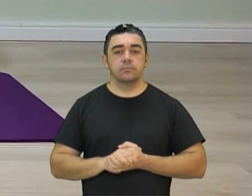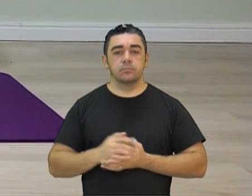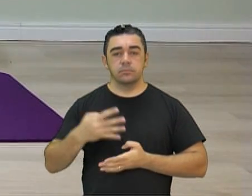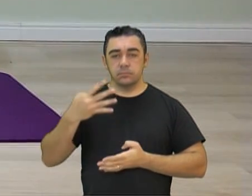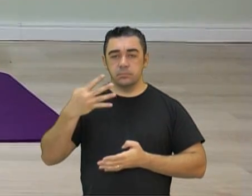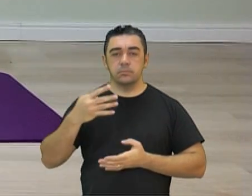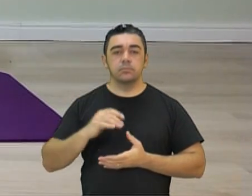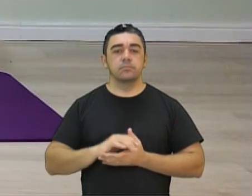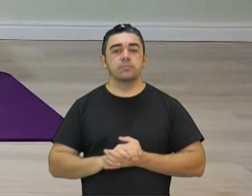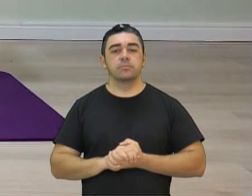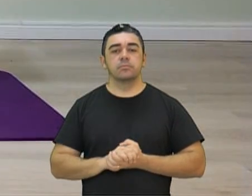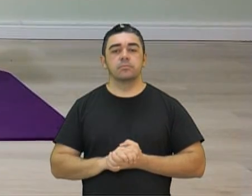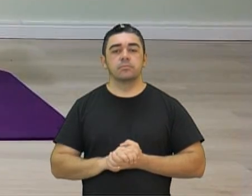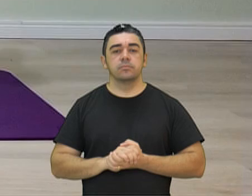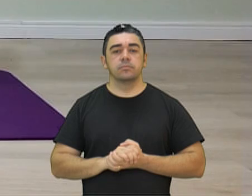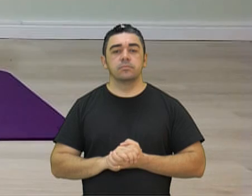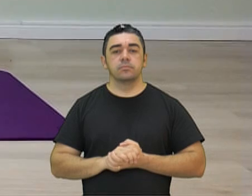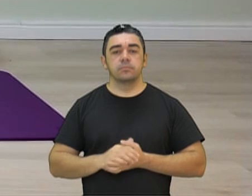4,